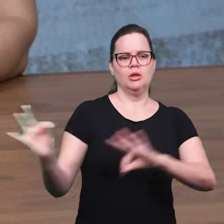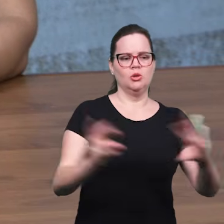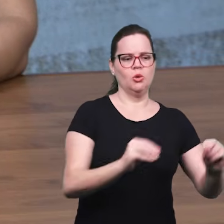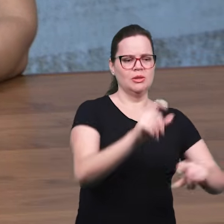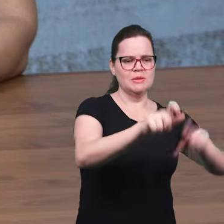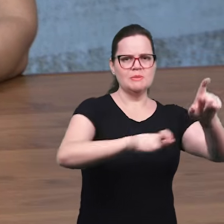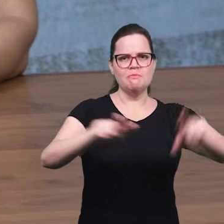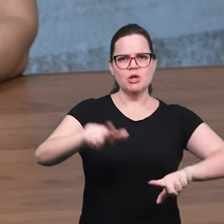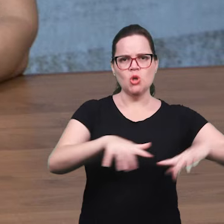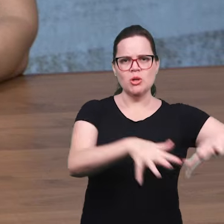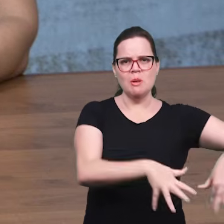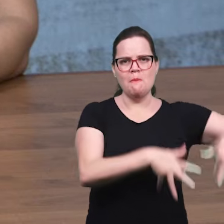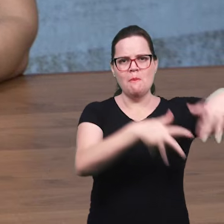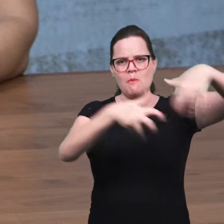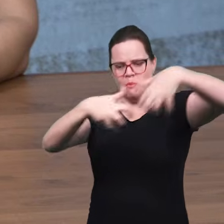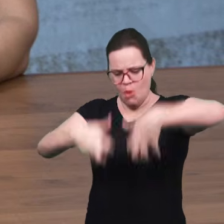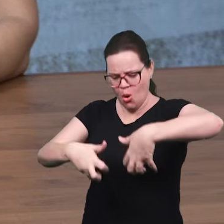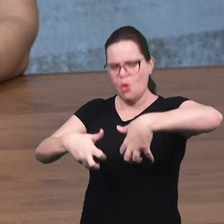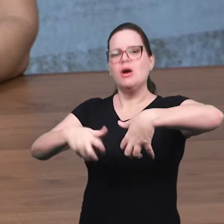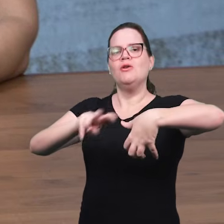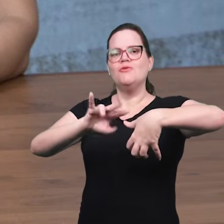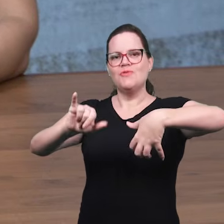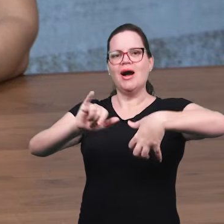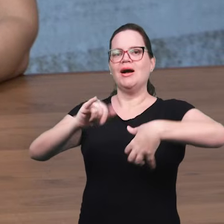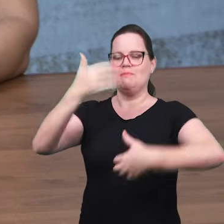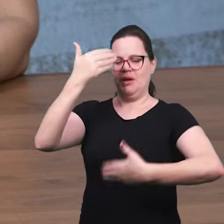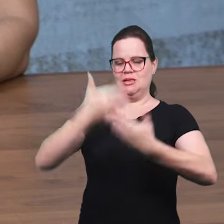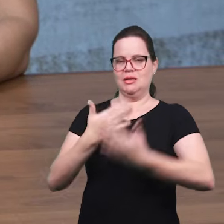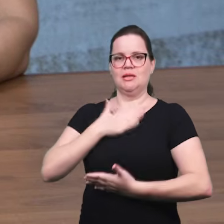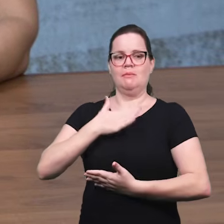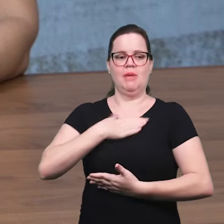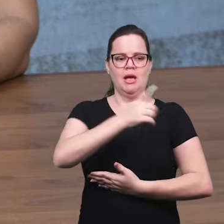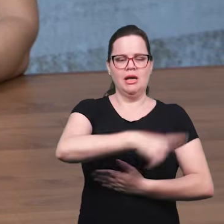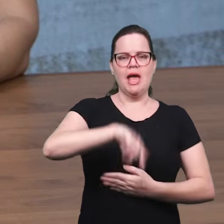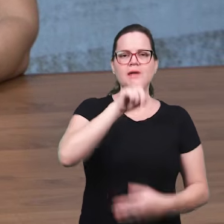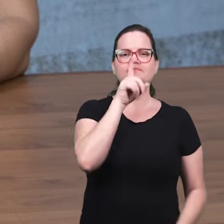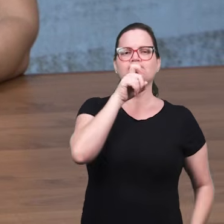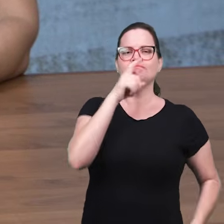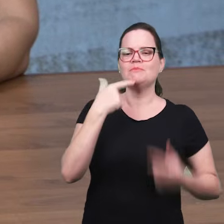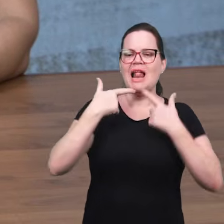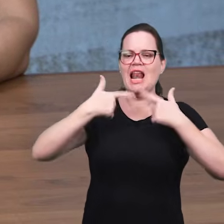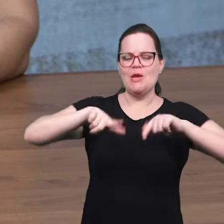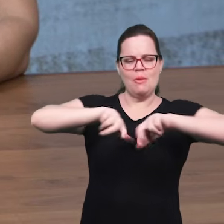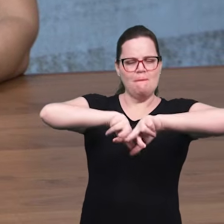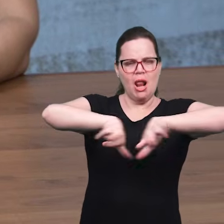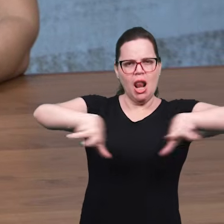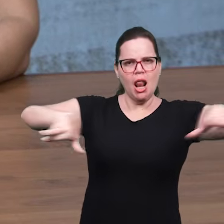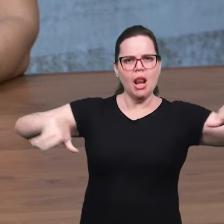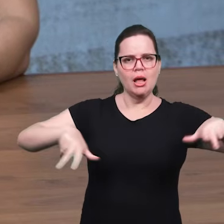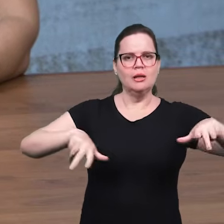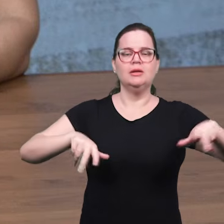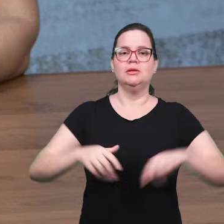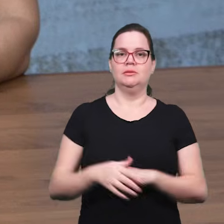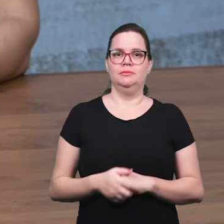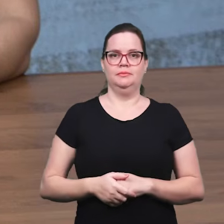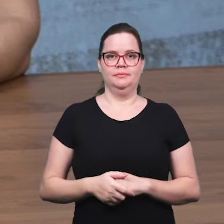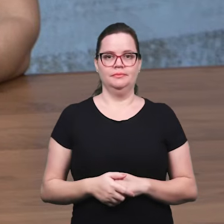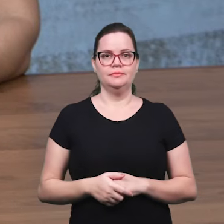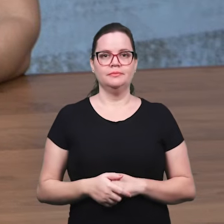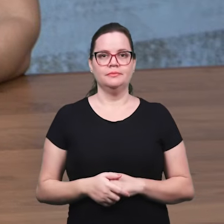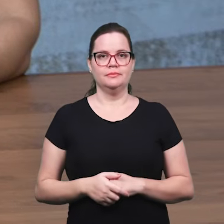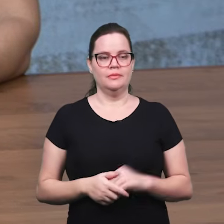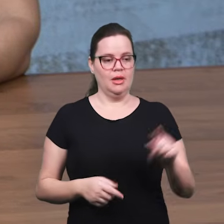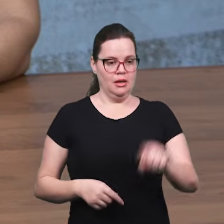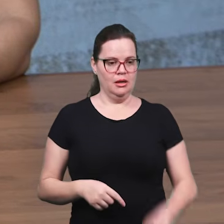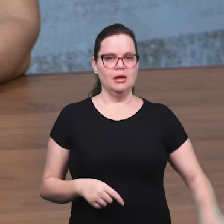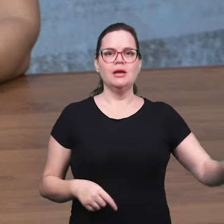todo joelho, e por mim jurará toda língua. De mim se dirá: deveras,